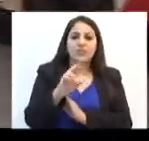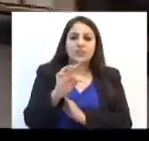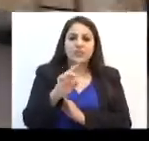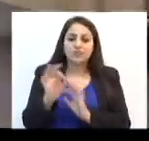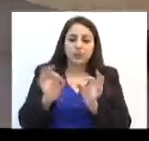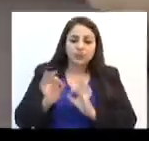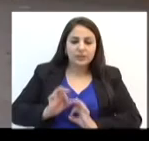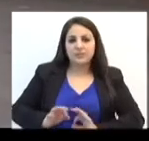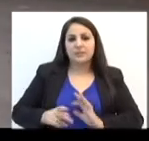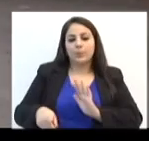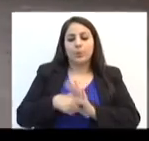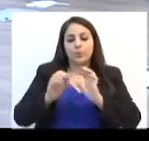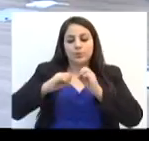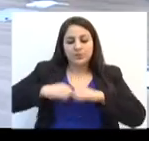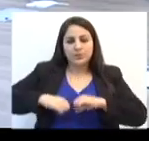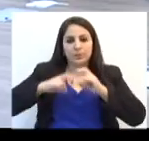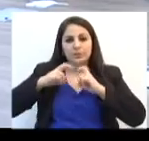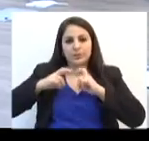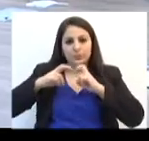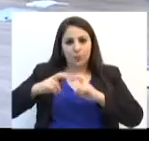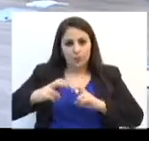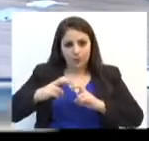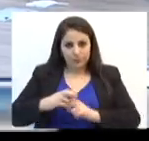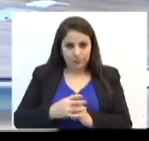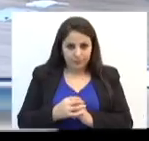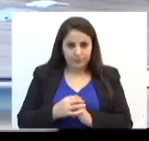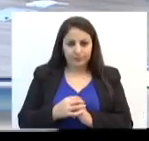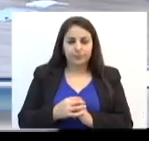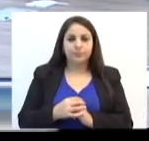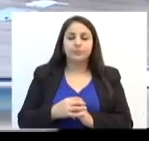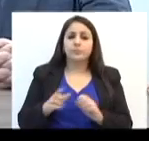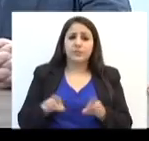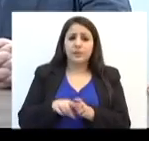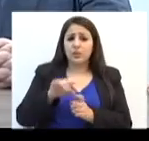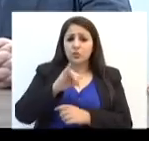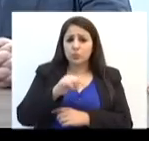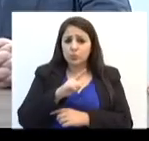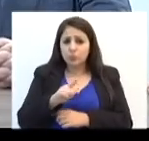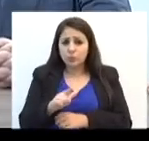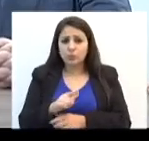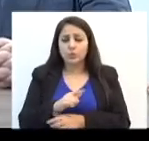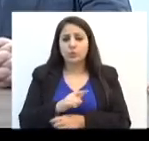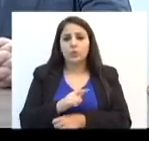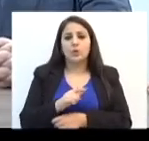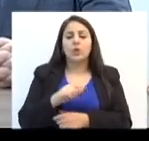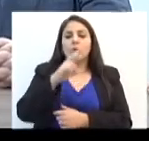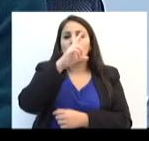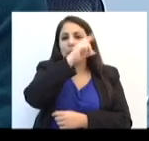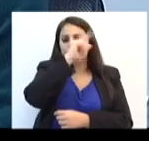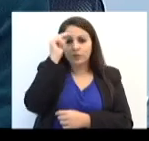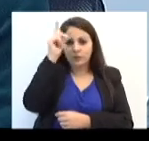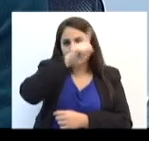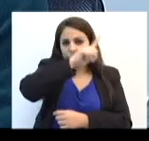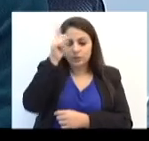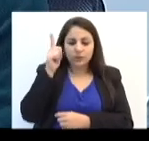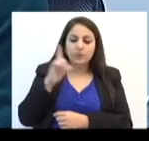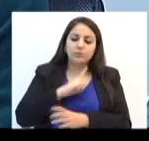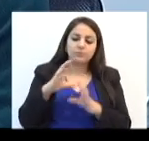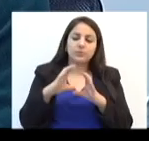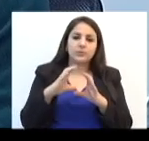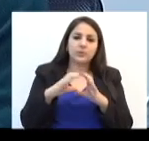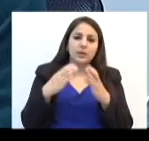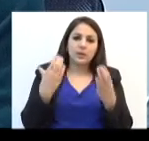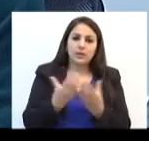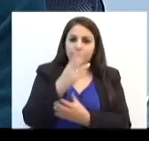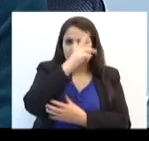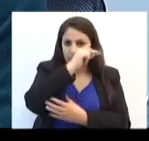transporte coletivo urbano. Em julho, o prefeito Luciano Azevedo esteve na Câmara Municipal apresentando os detalhes